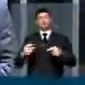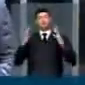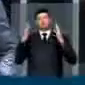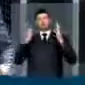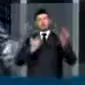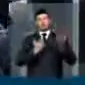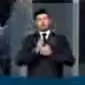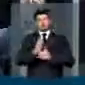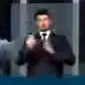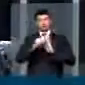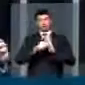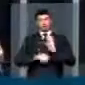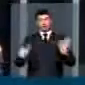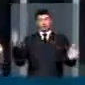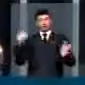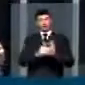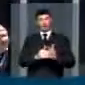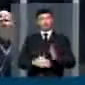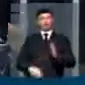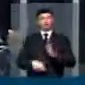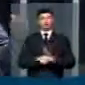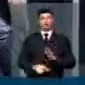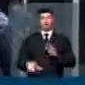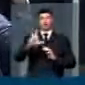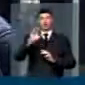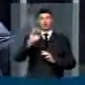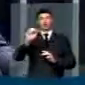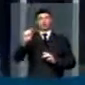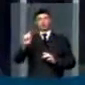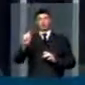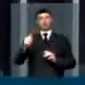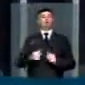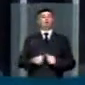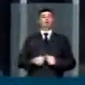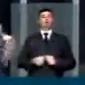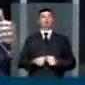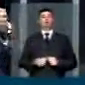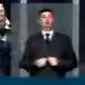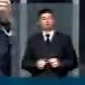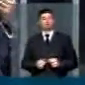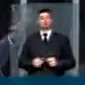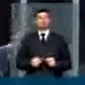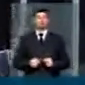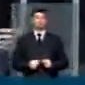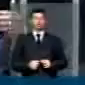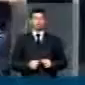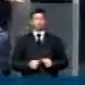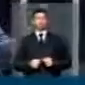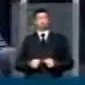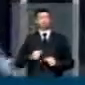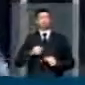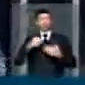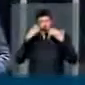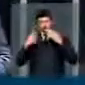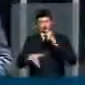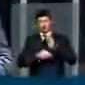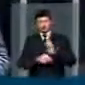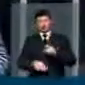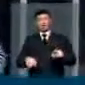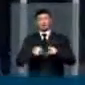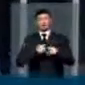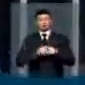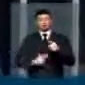aprovar o relatório final da nossa LOA, para que a gente pudesse abrir os prazos para as apresentações de emenda e também